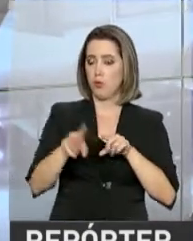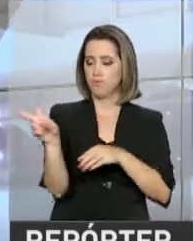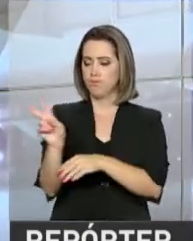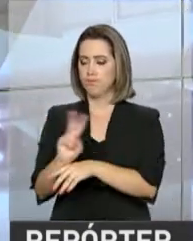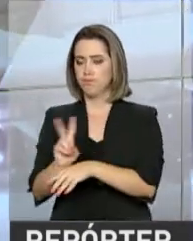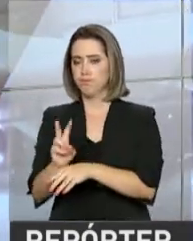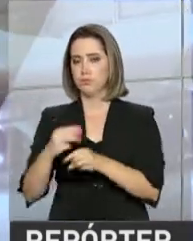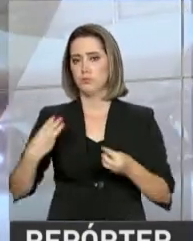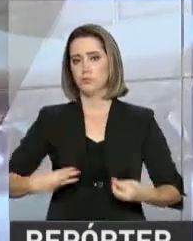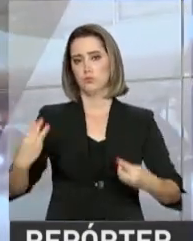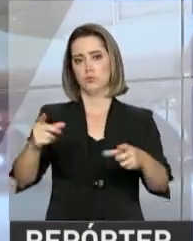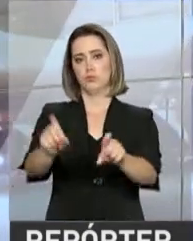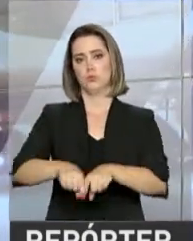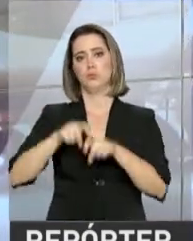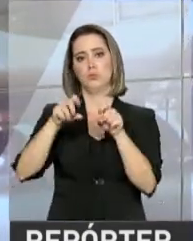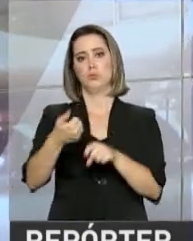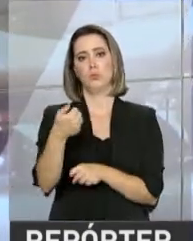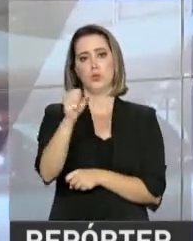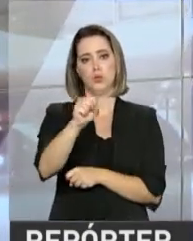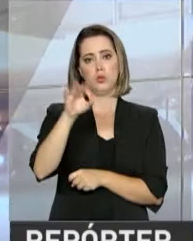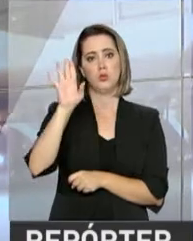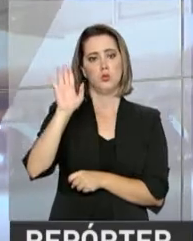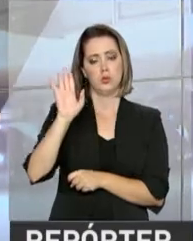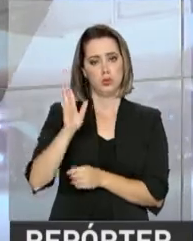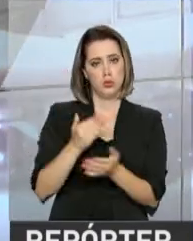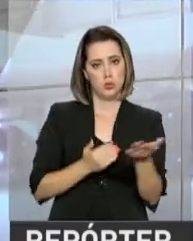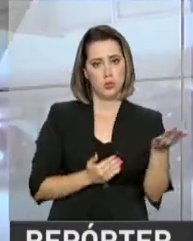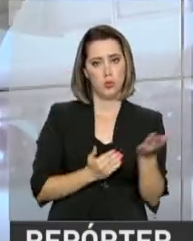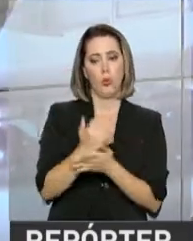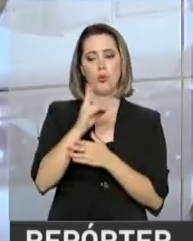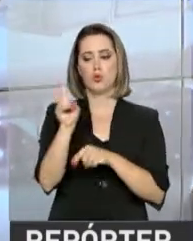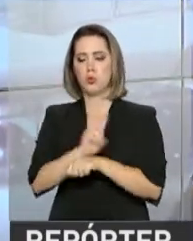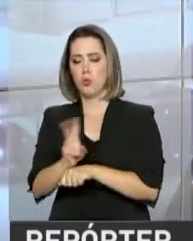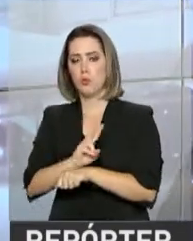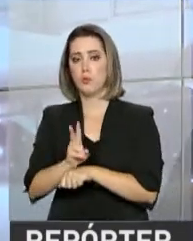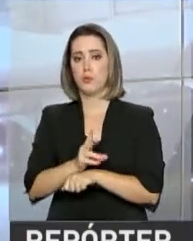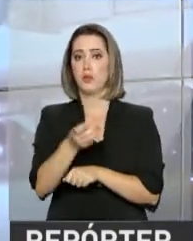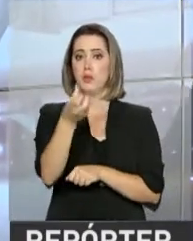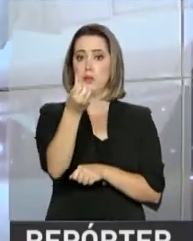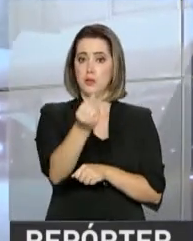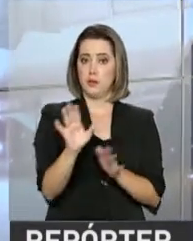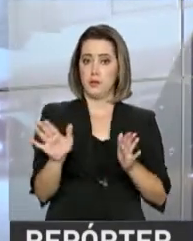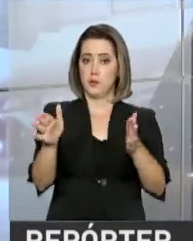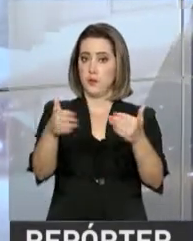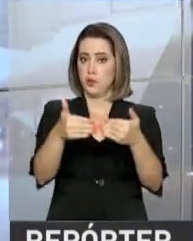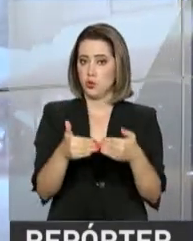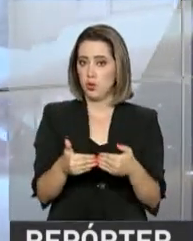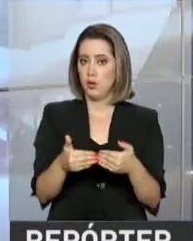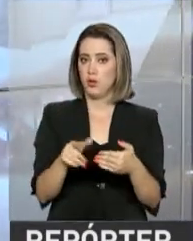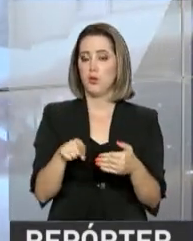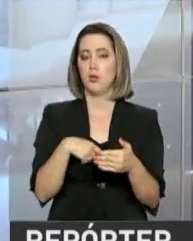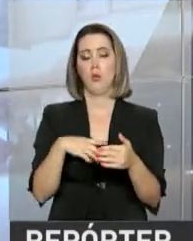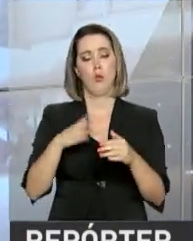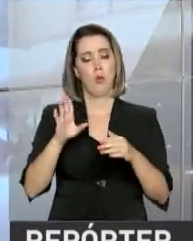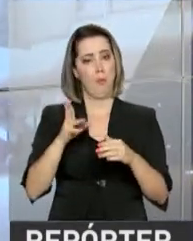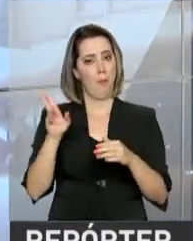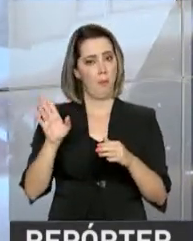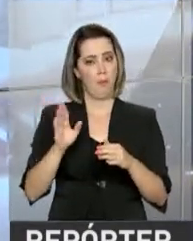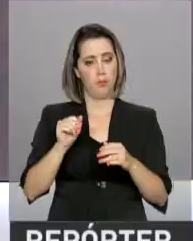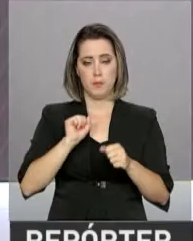da agricultura 18 ainda estão sob investigação sendo que seis estão interditados com a produção